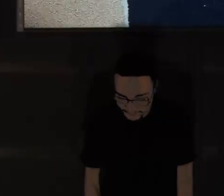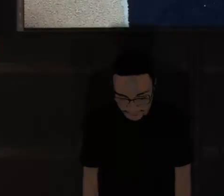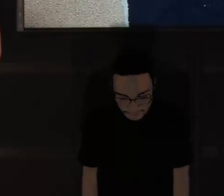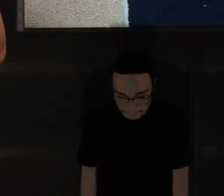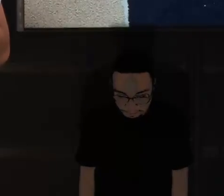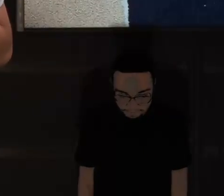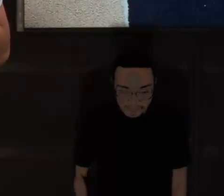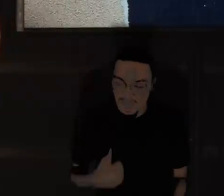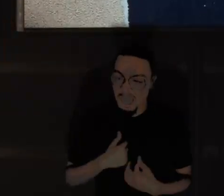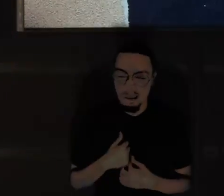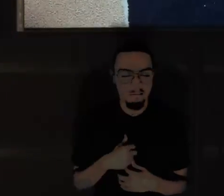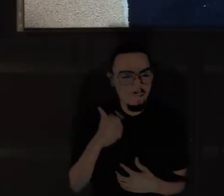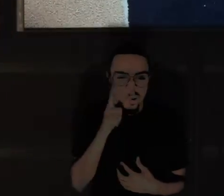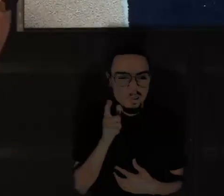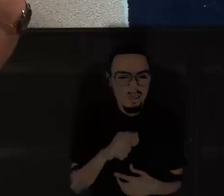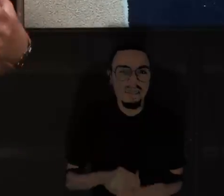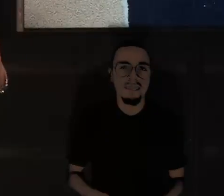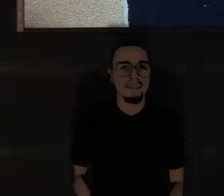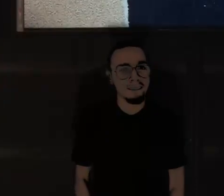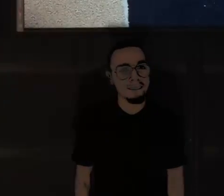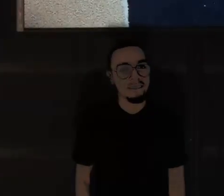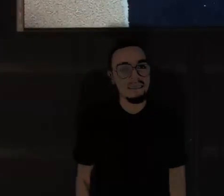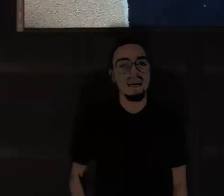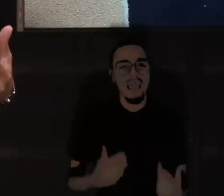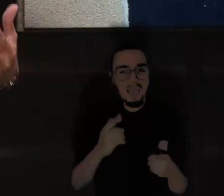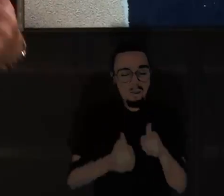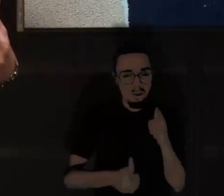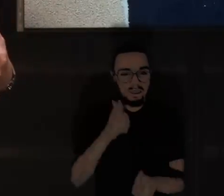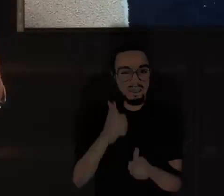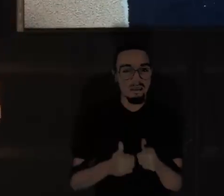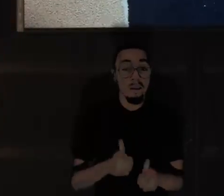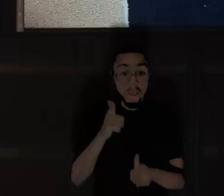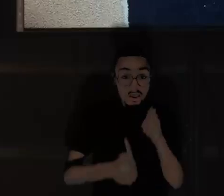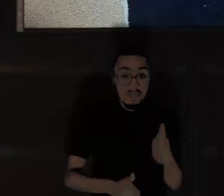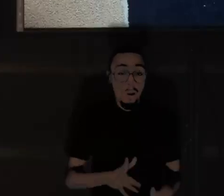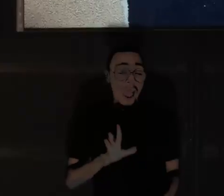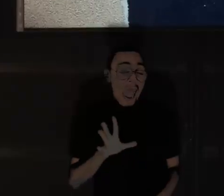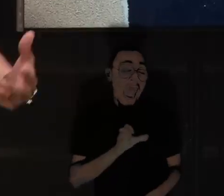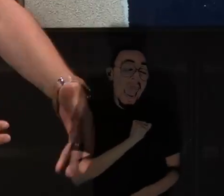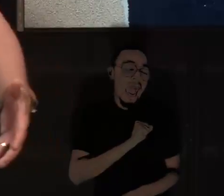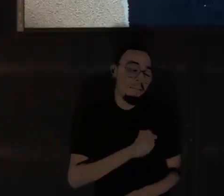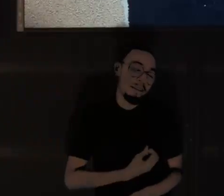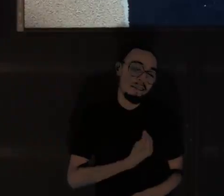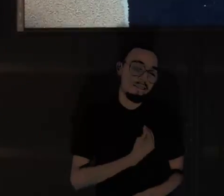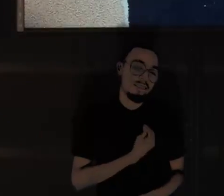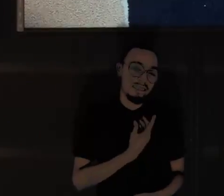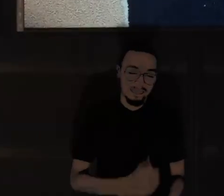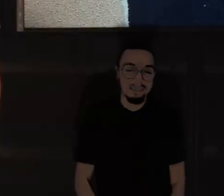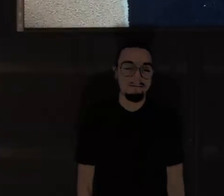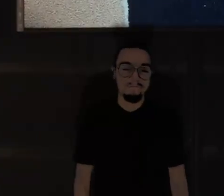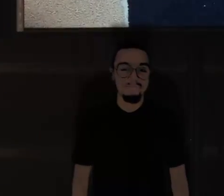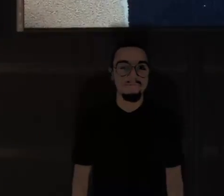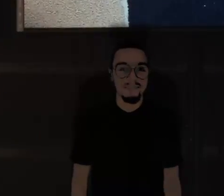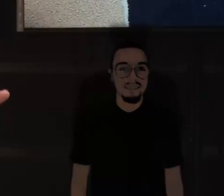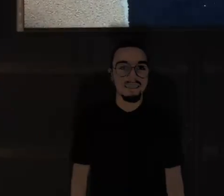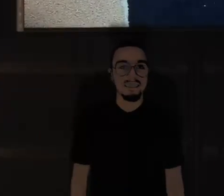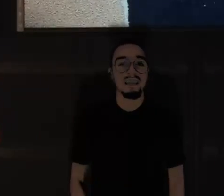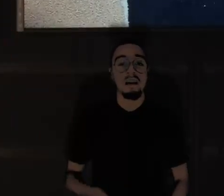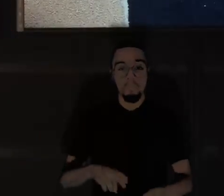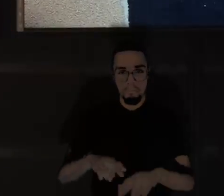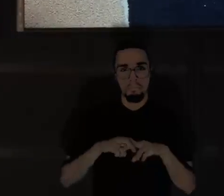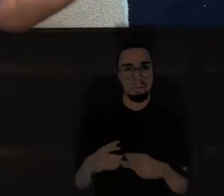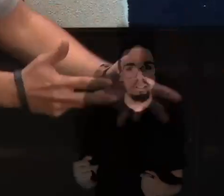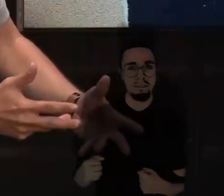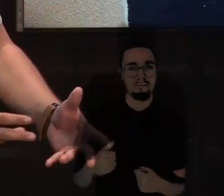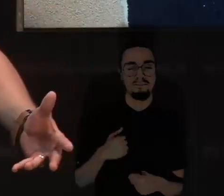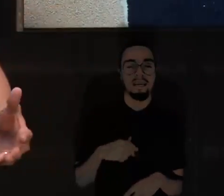ferramentas. Gideão amava a vida. Não é à toa que ele não está sentado num boteco tomando cerveja. Ele não está sentado